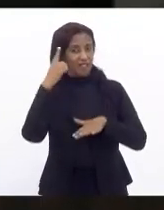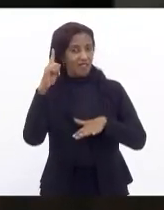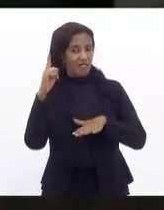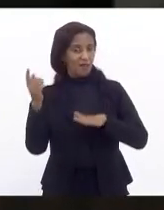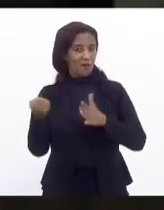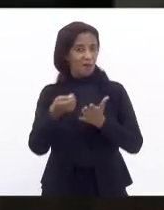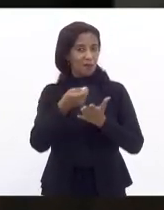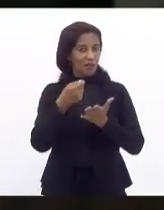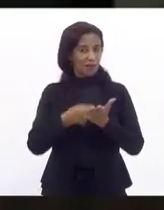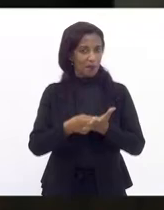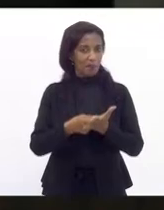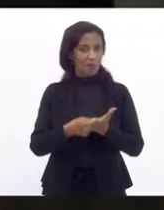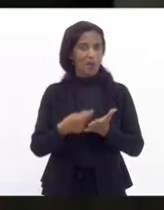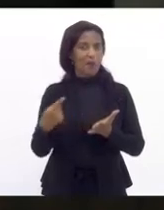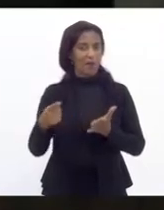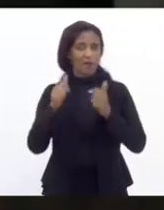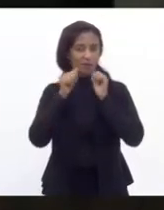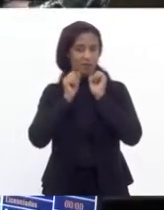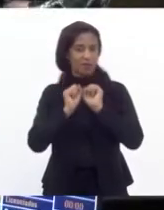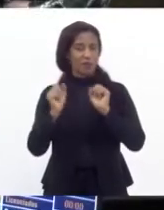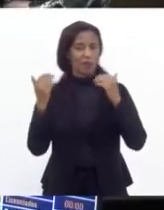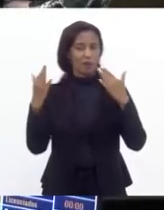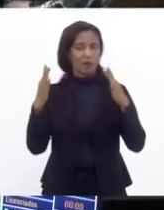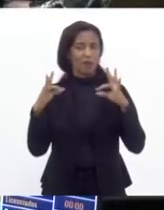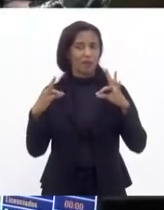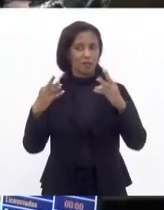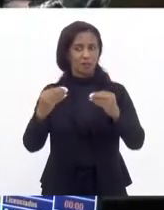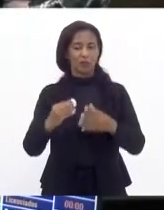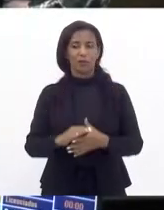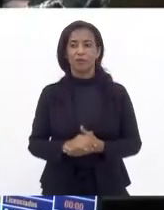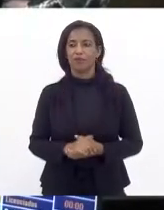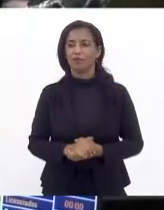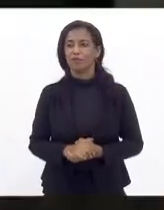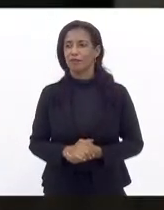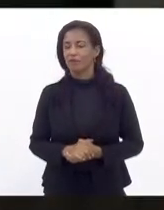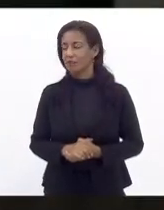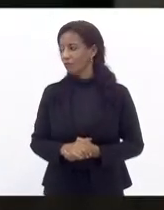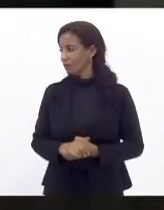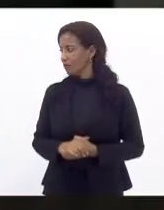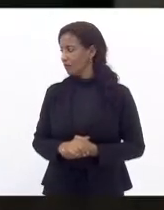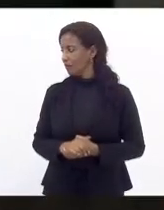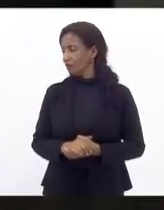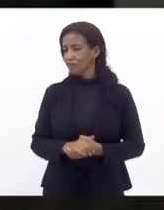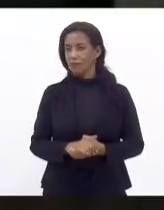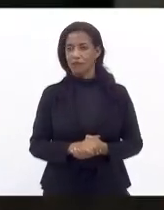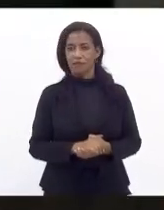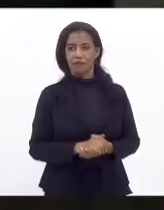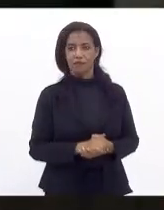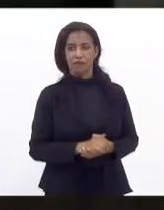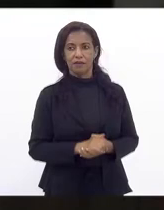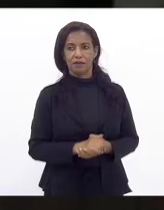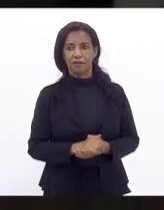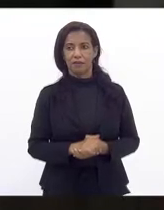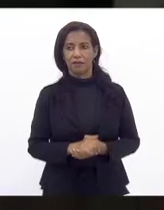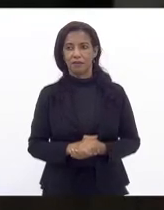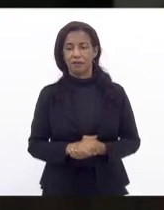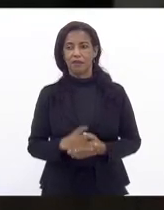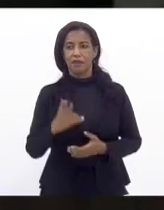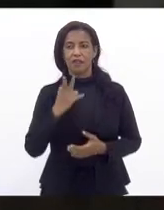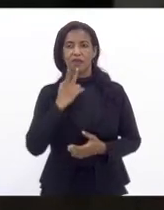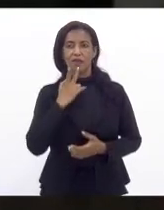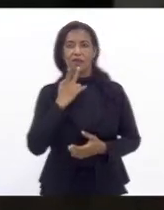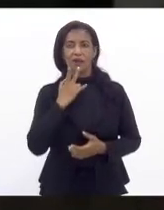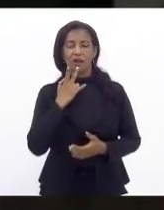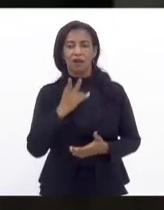no papel são os nossos assessores. Então, parabéns a todas e todos. Antes de encerrar os trabalhos, dizer que vocês